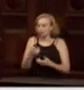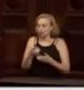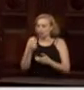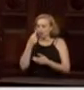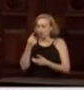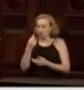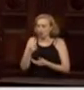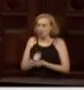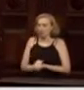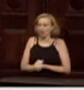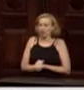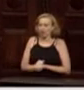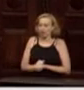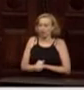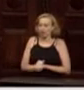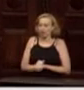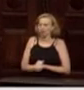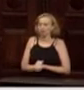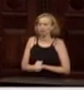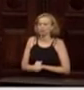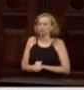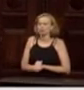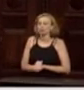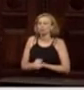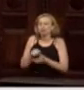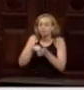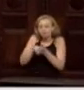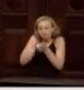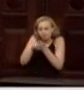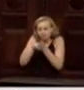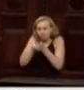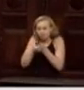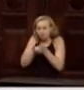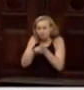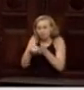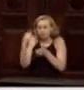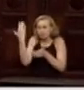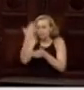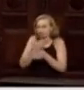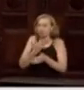é que as coisas sejam investigadas e apuradas.